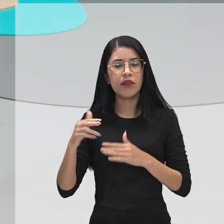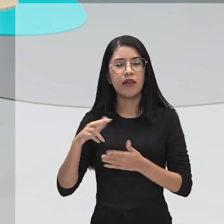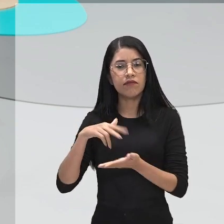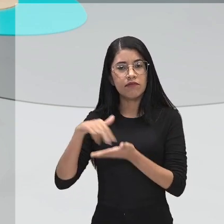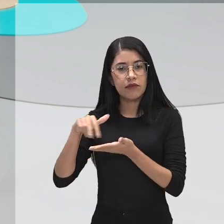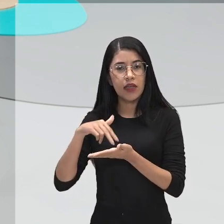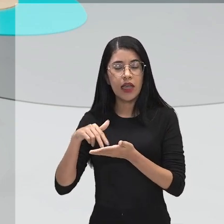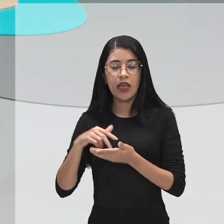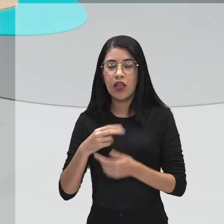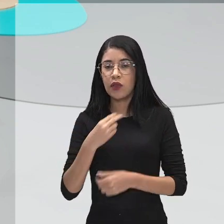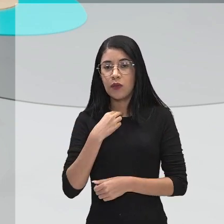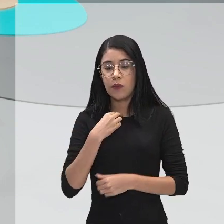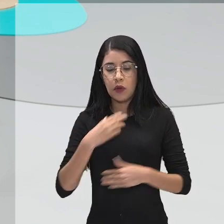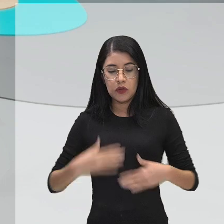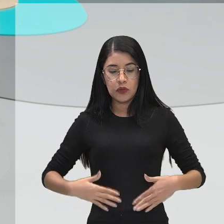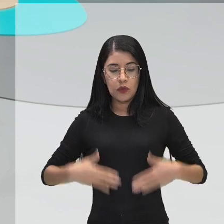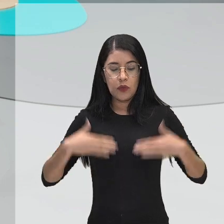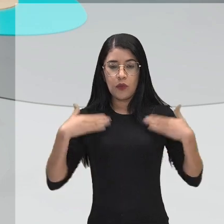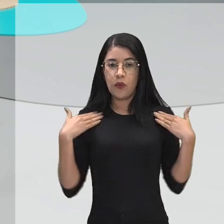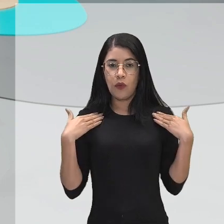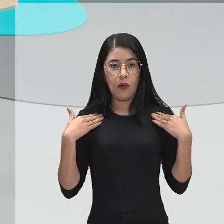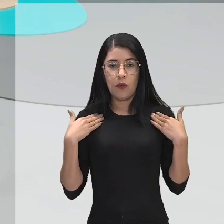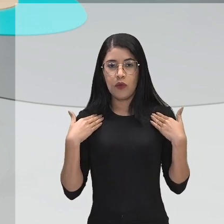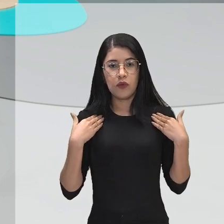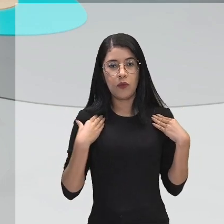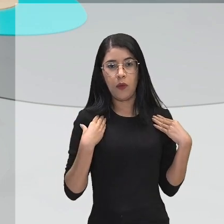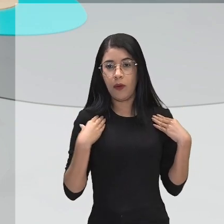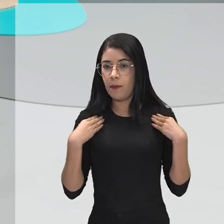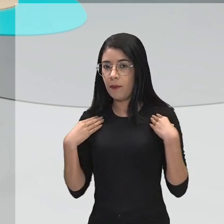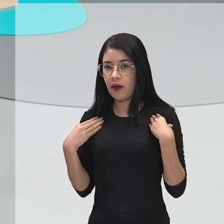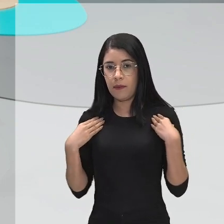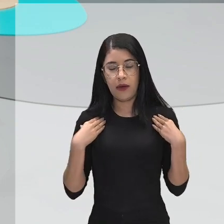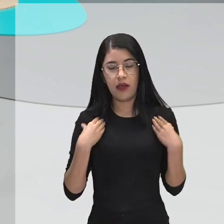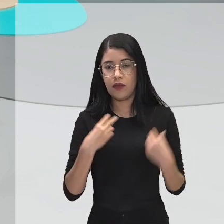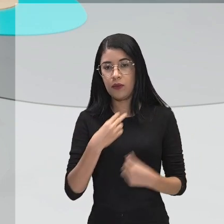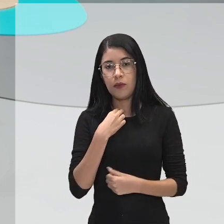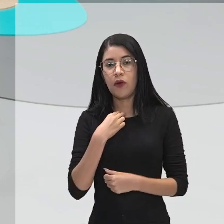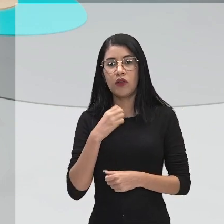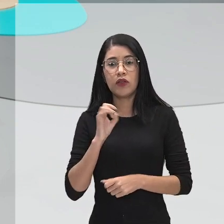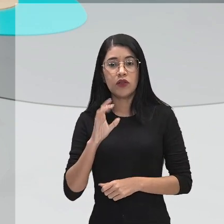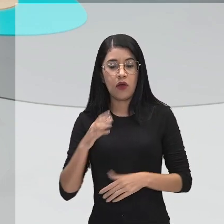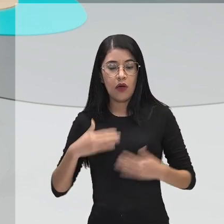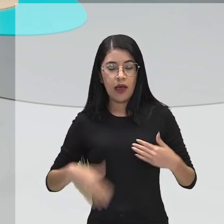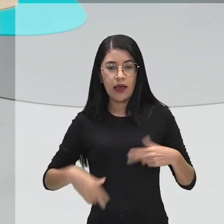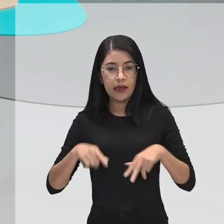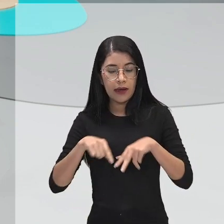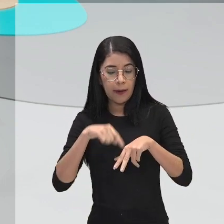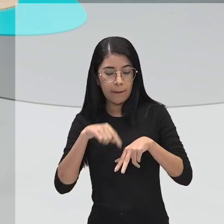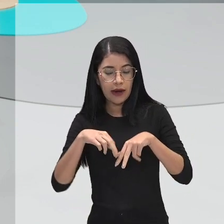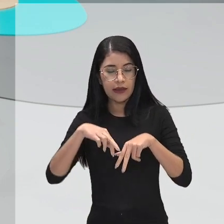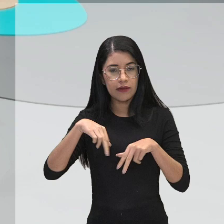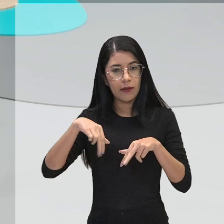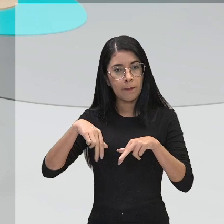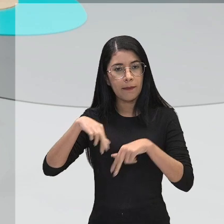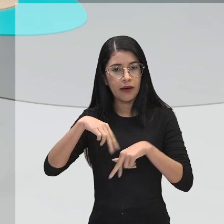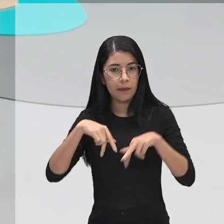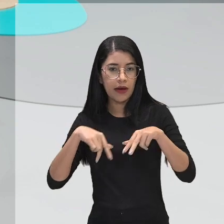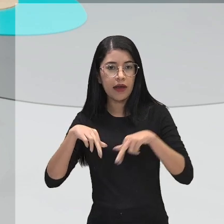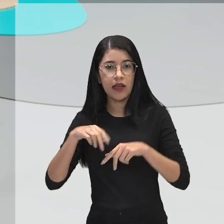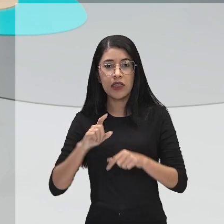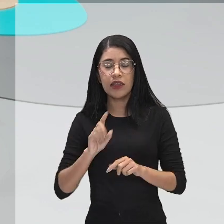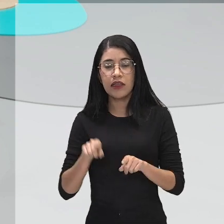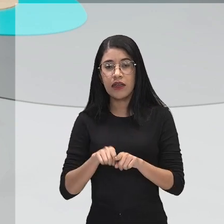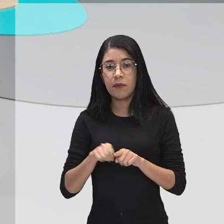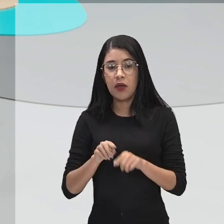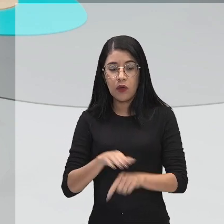não mexem, eles não podem mexer o tronco. Então, o que acontece são os movimentos das pernas, principalmente, e o braço,